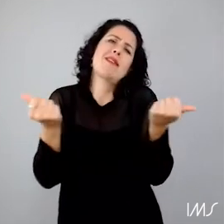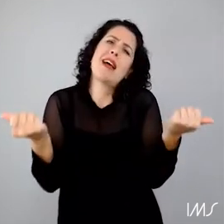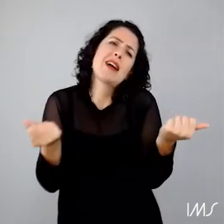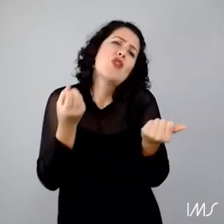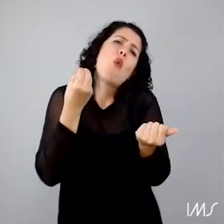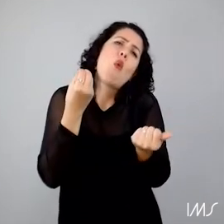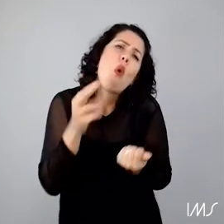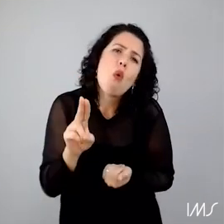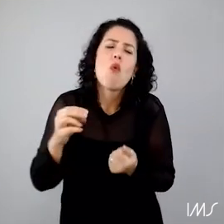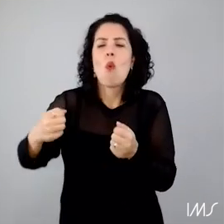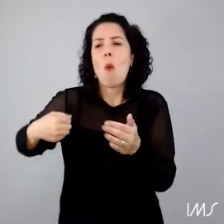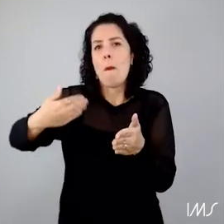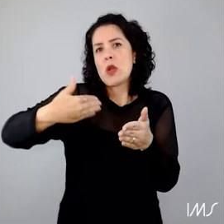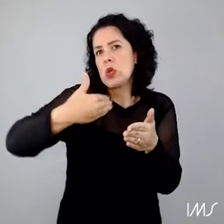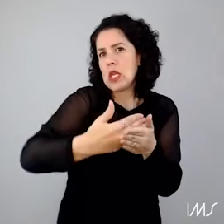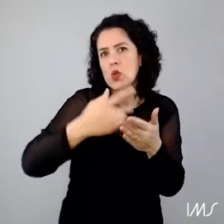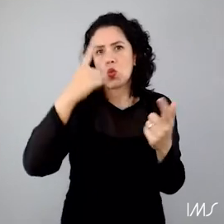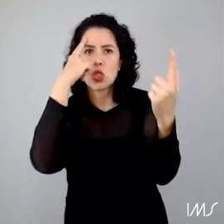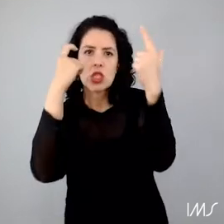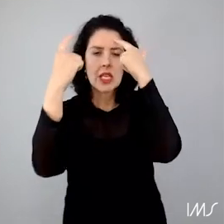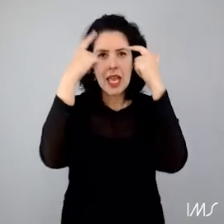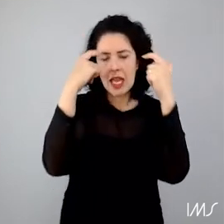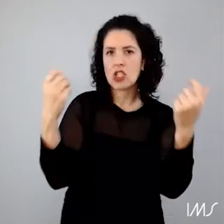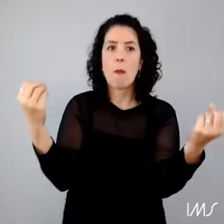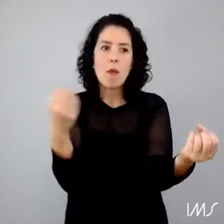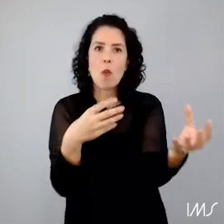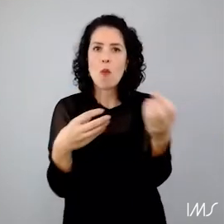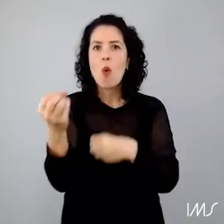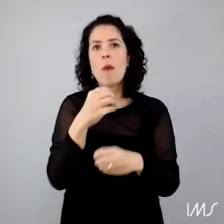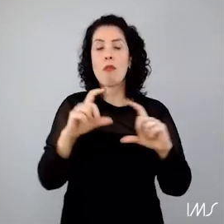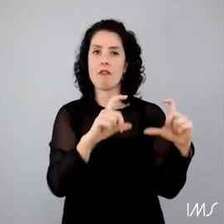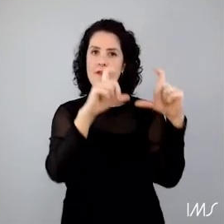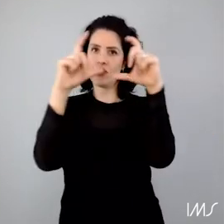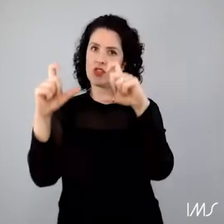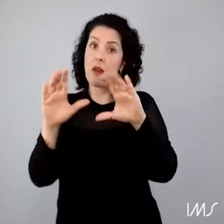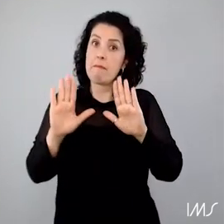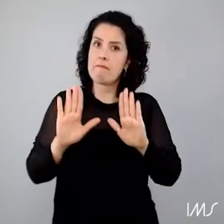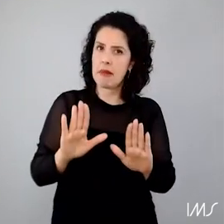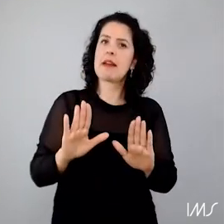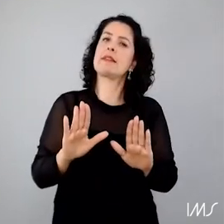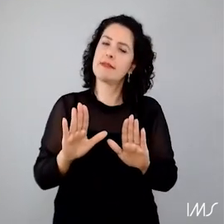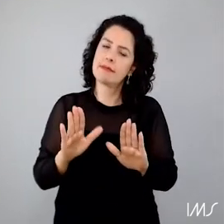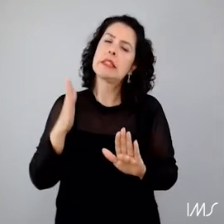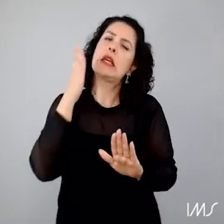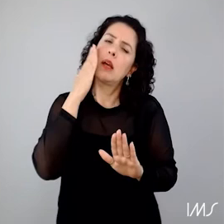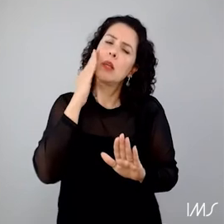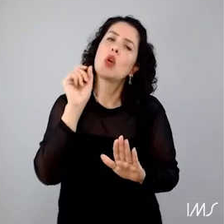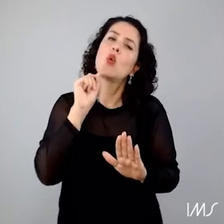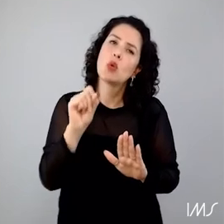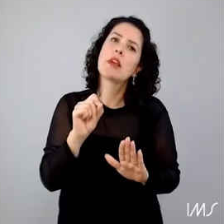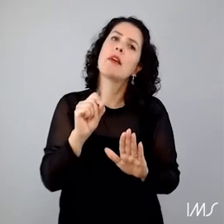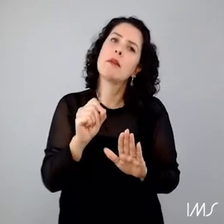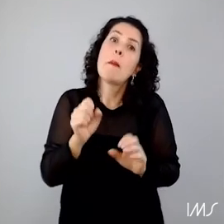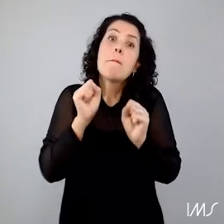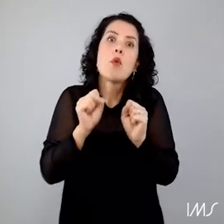qualidade ou o processo de criativo de produção da fotografia, mas com certeza construiria um